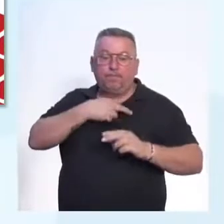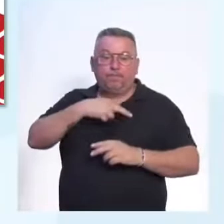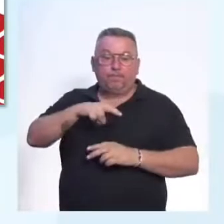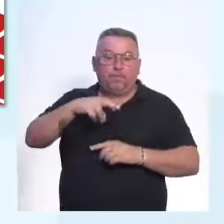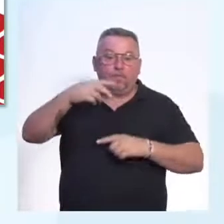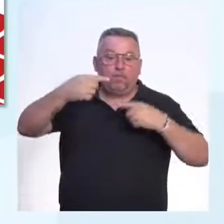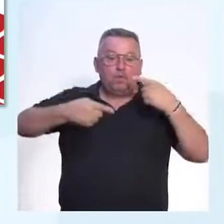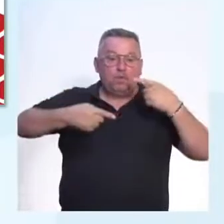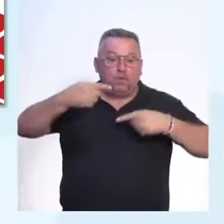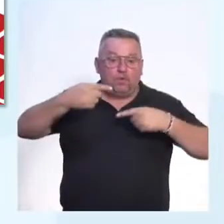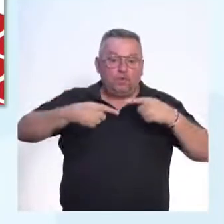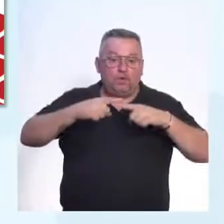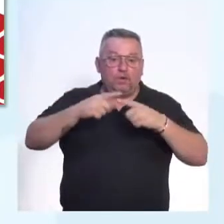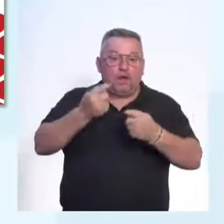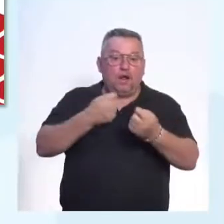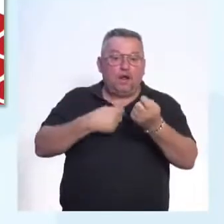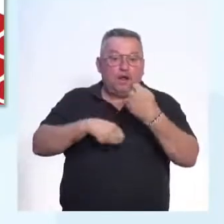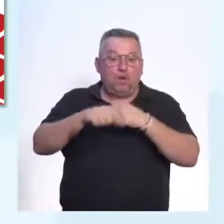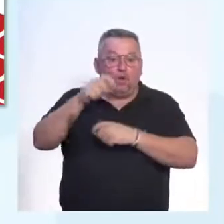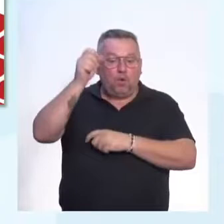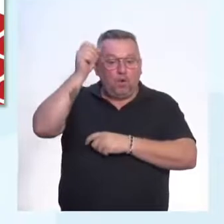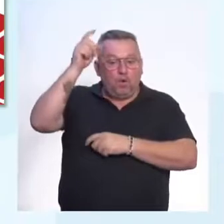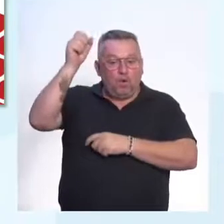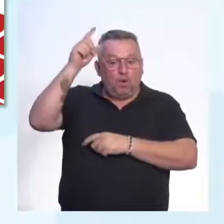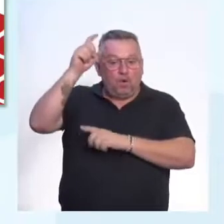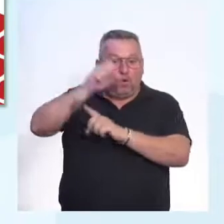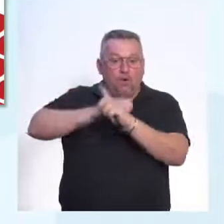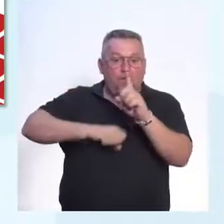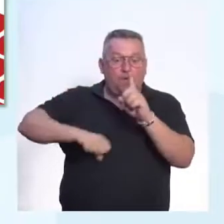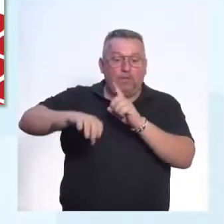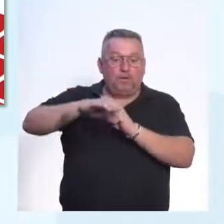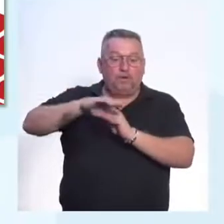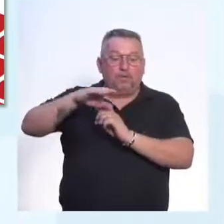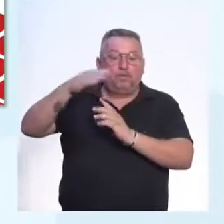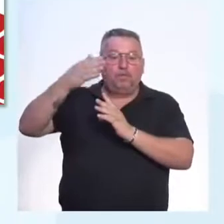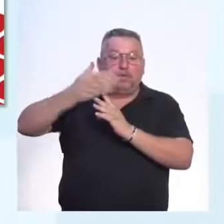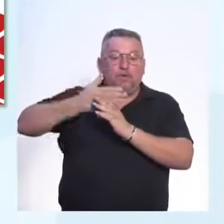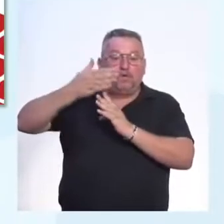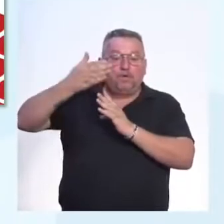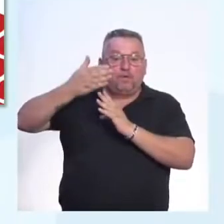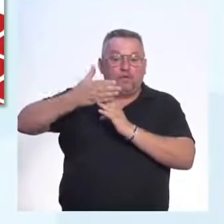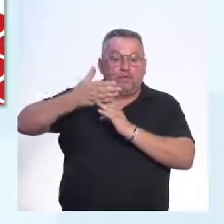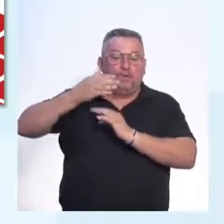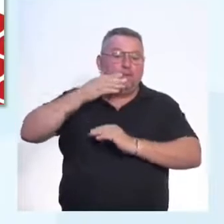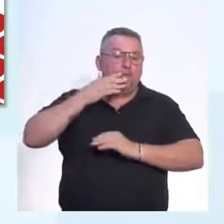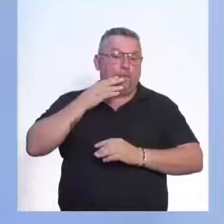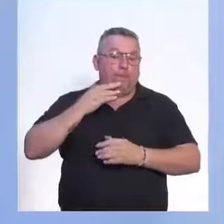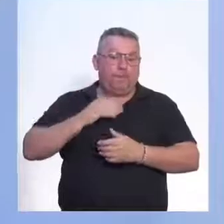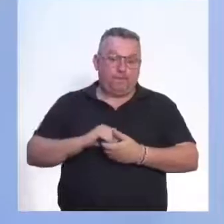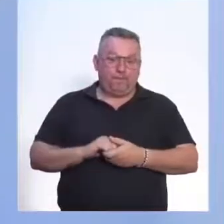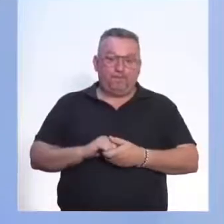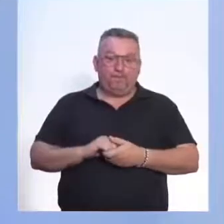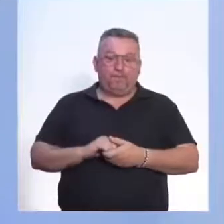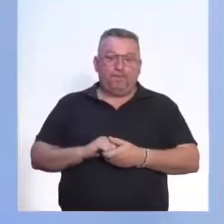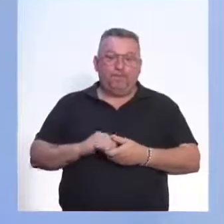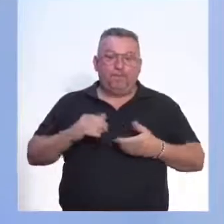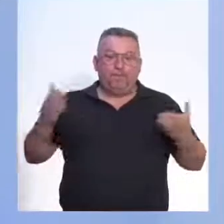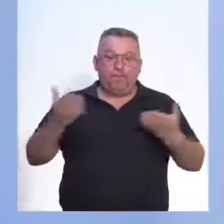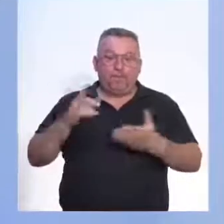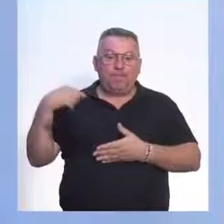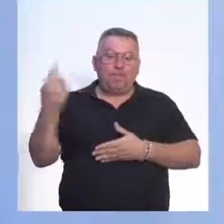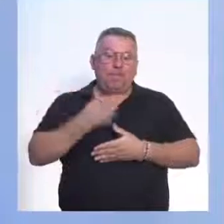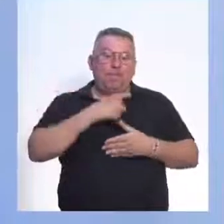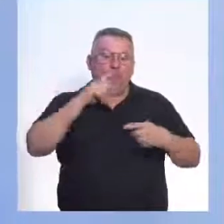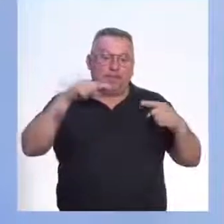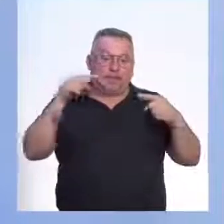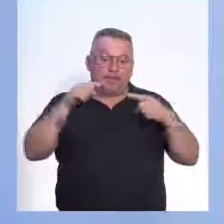política, na economia, na cultura e na sociedade no período medieval. Muito bem. Então, esse é o nosso